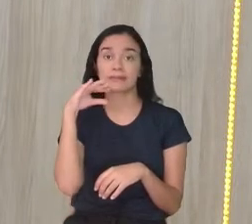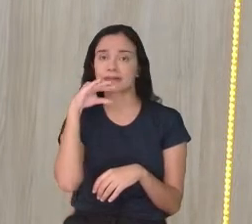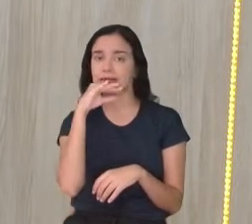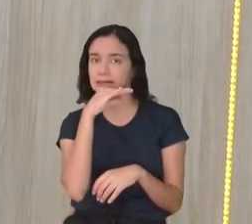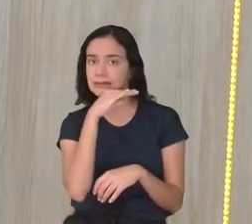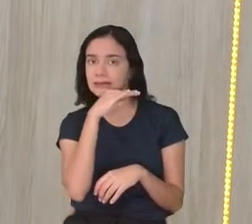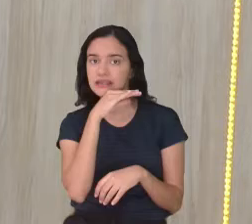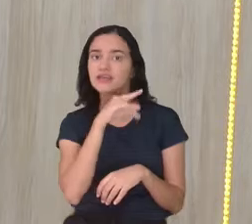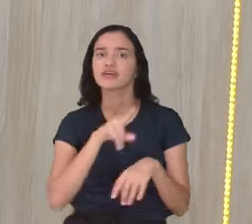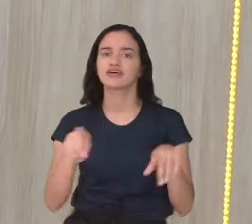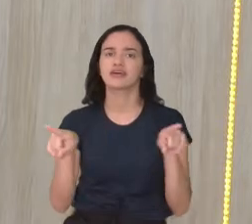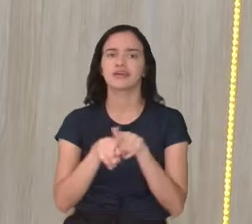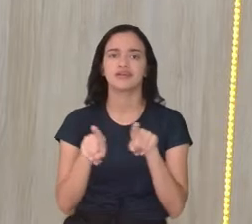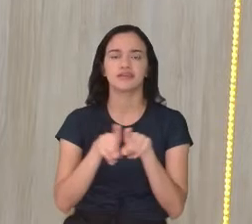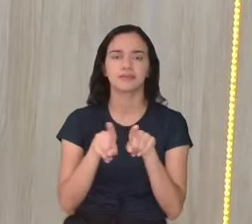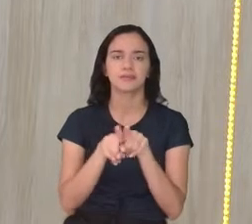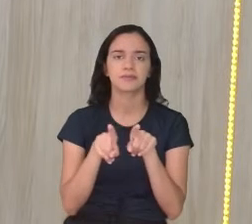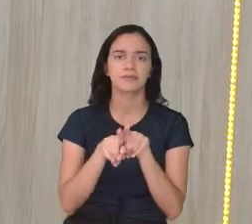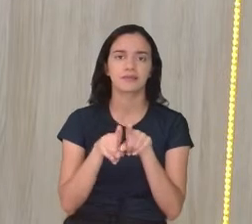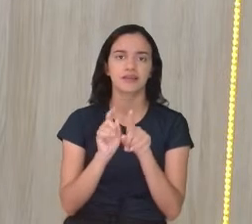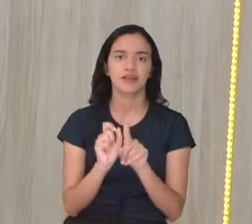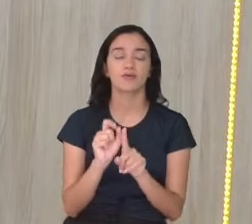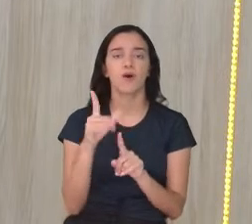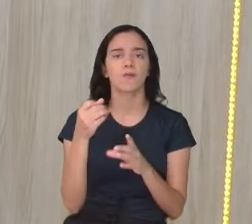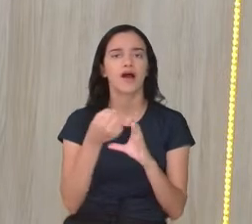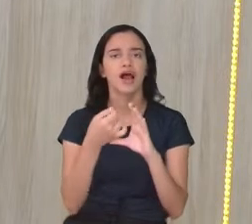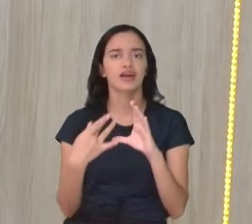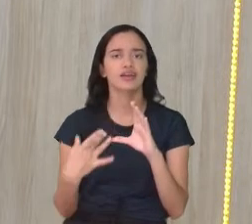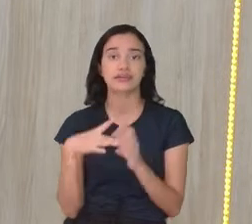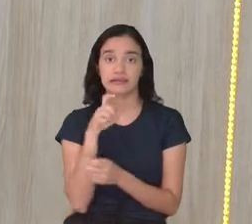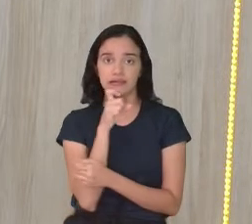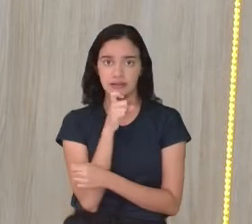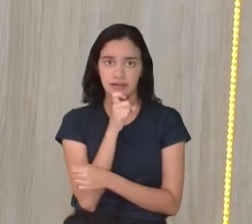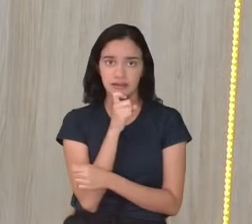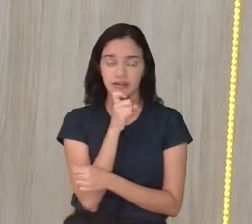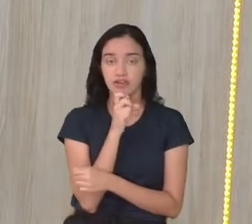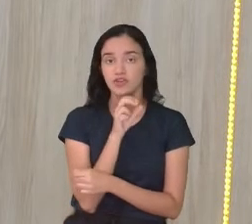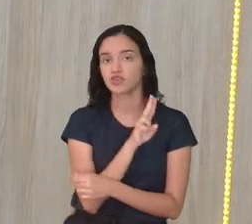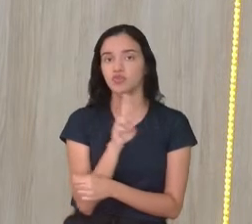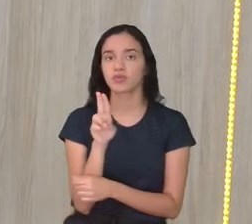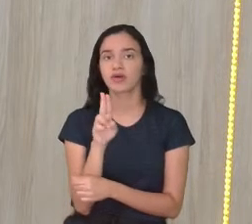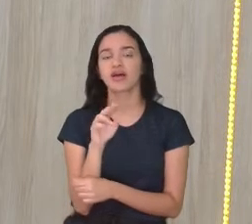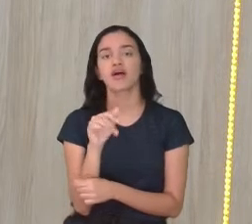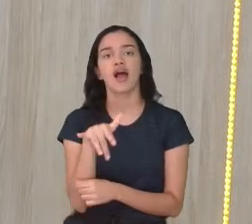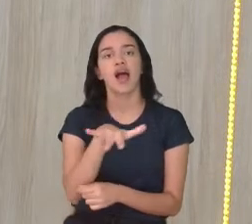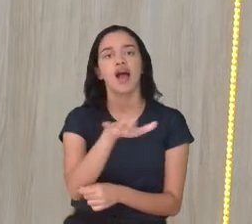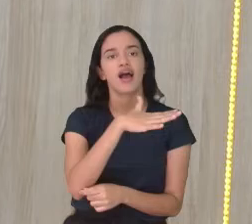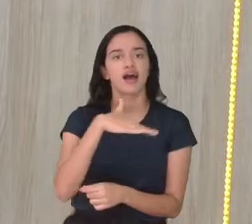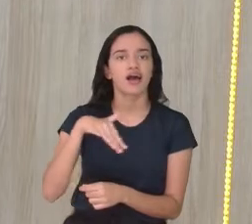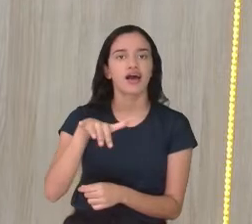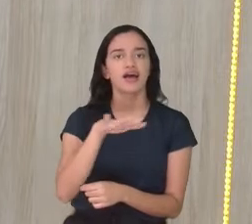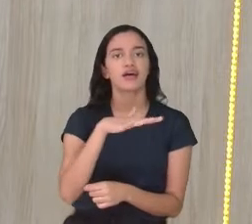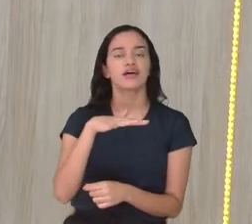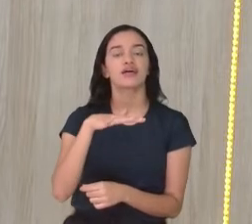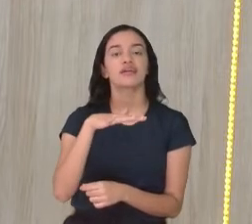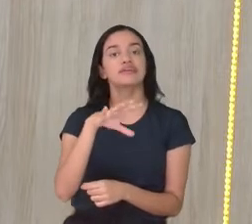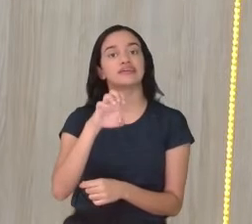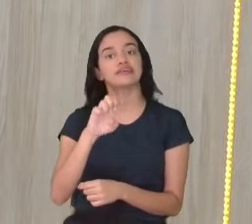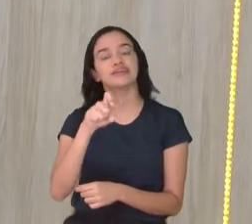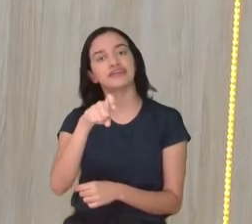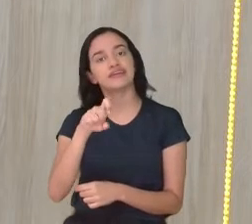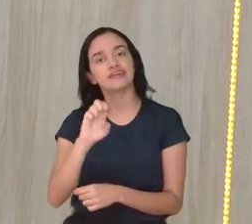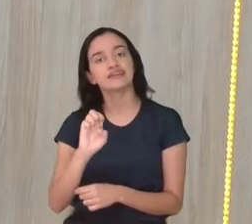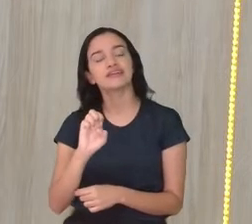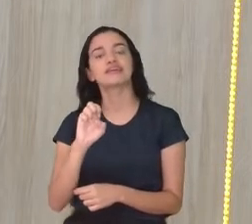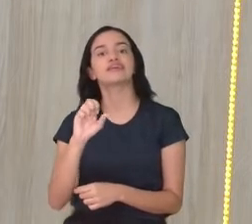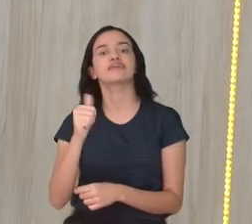quente, também tem essa tendência de ter o quê? Uma característica fria, que a gente vai chamar de áreas de exceção. Exceção por quê?